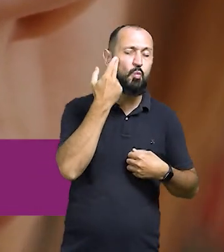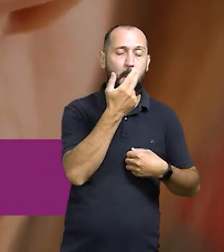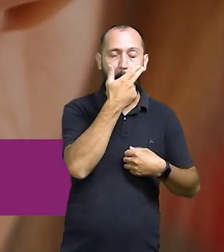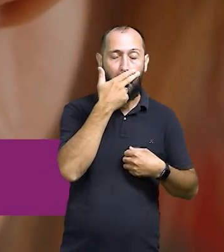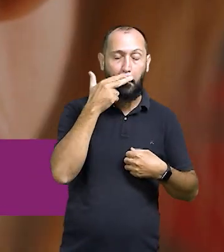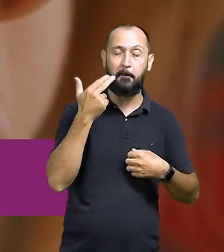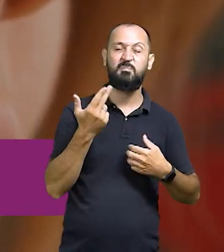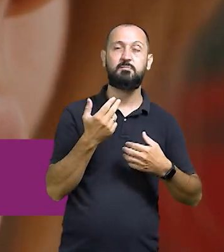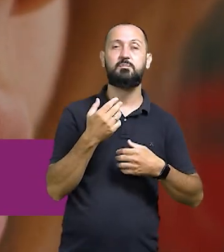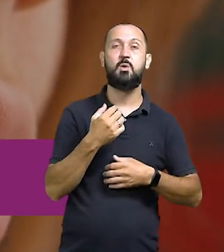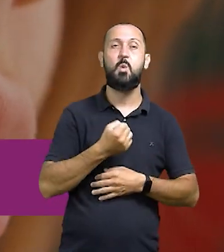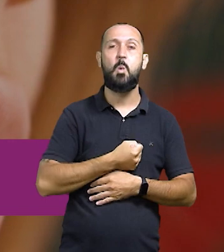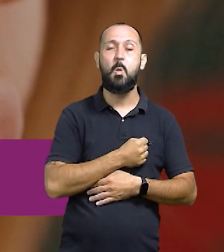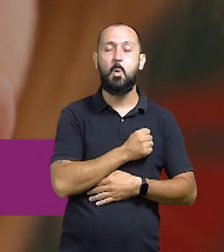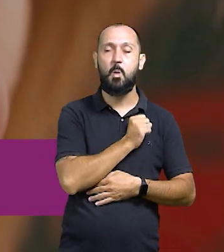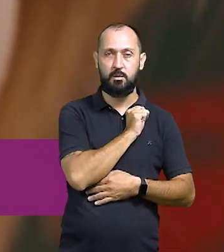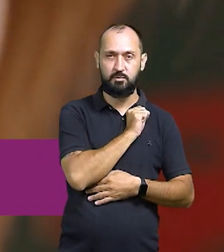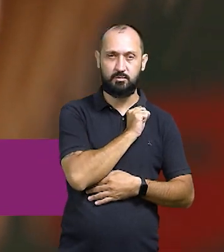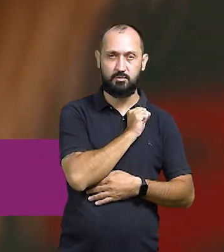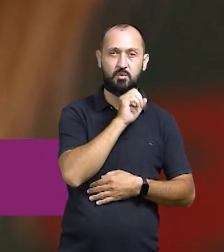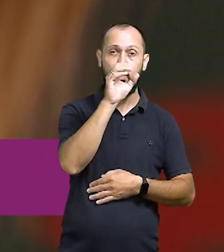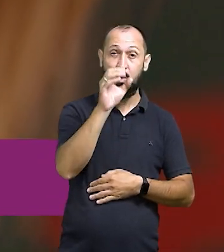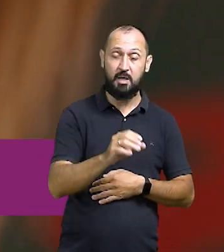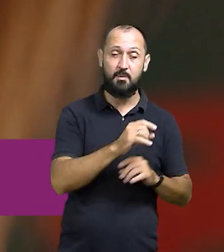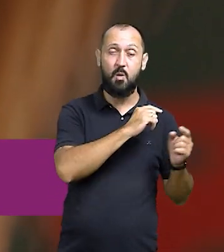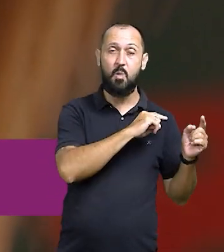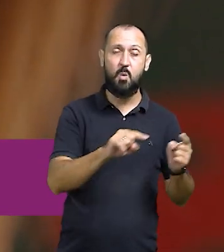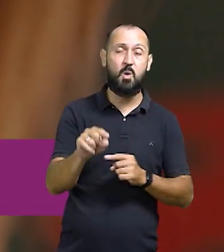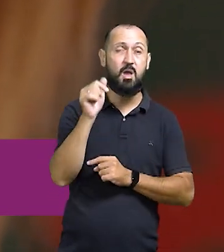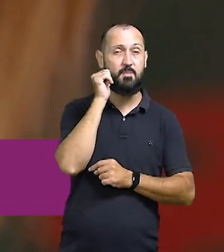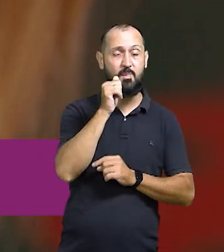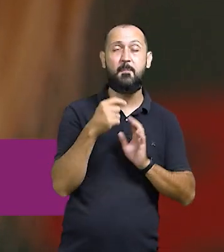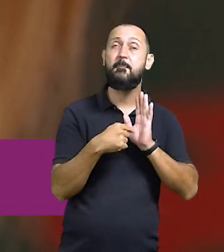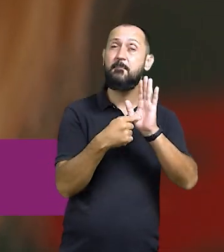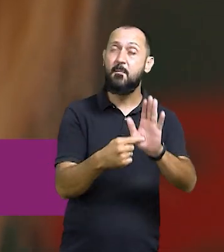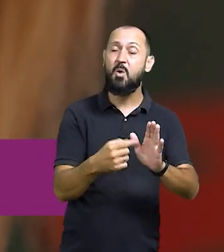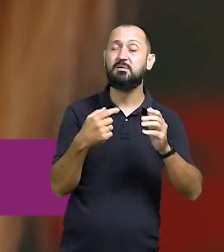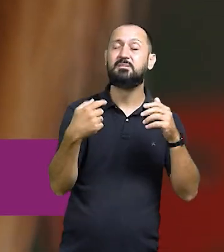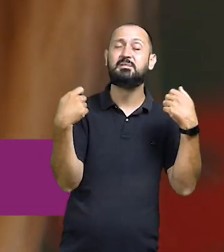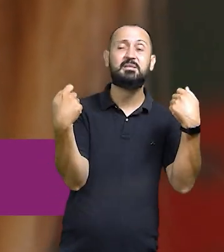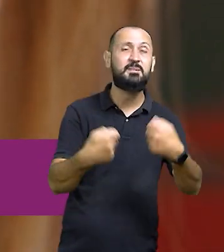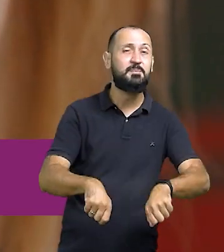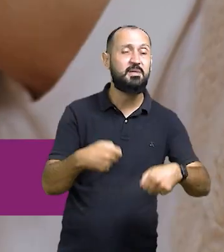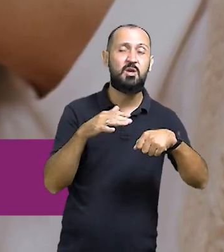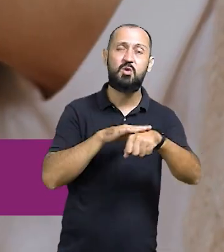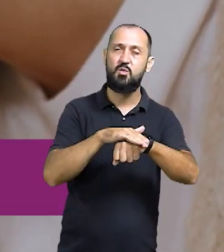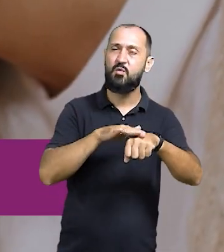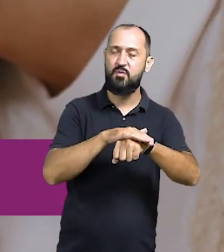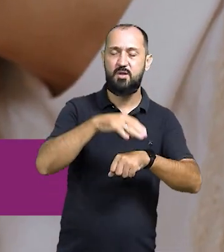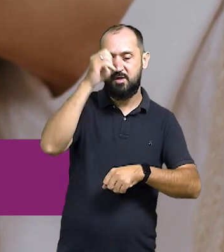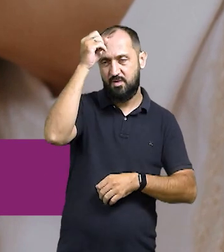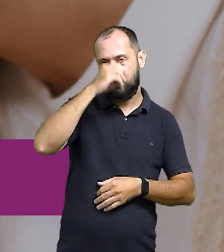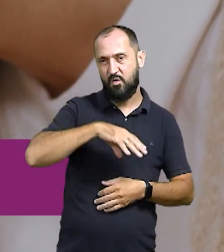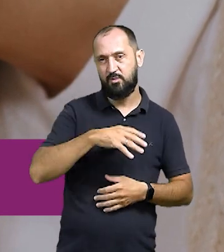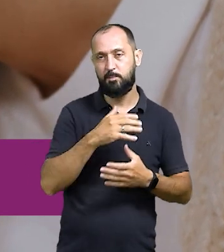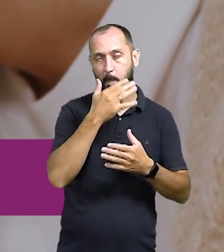Feminicida, ações feminicidas contra mulheres que colocaram fim num relacionamento